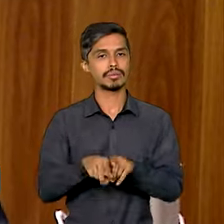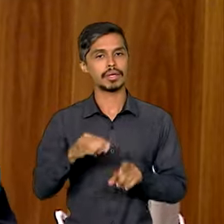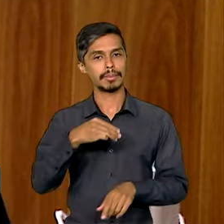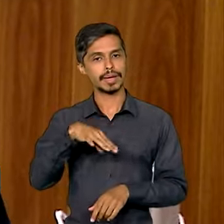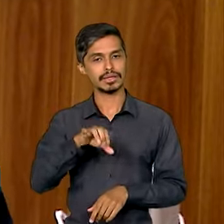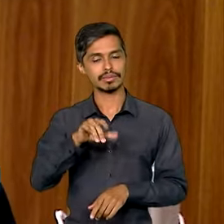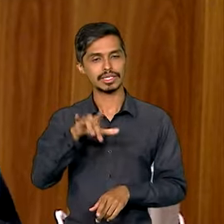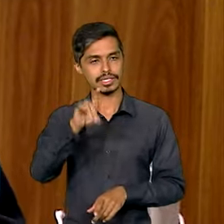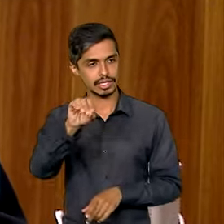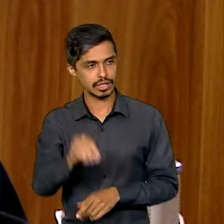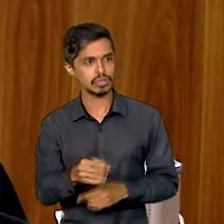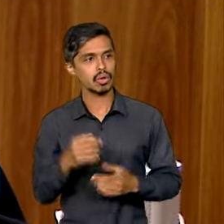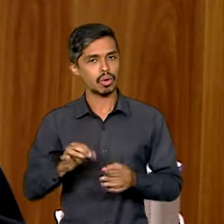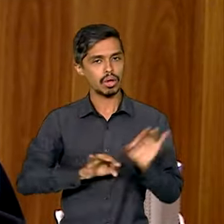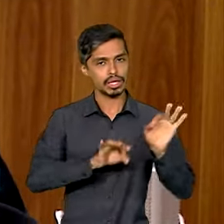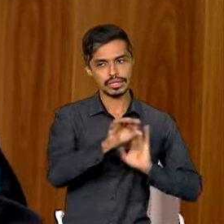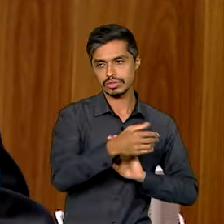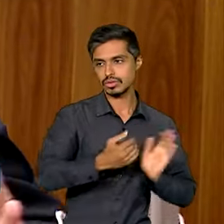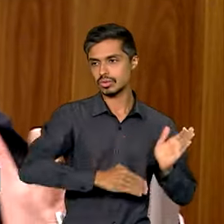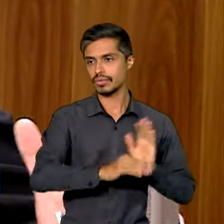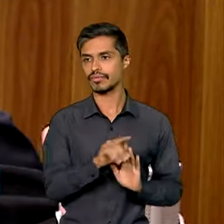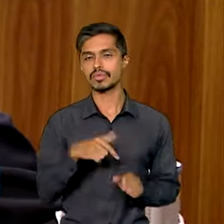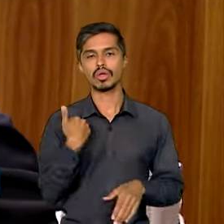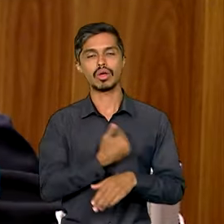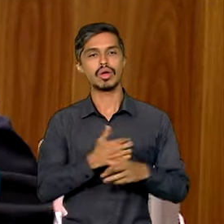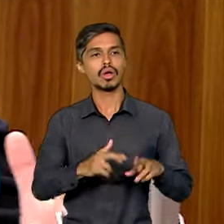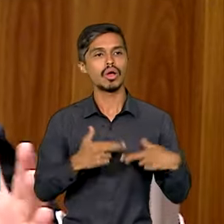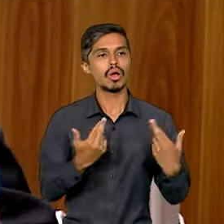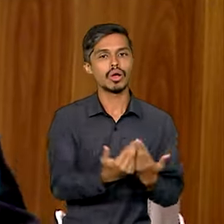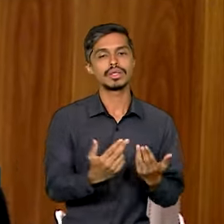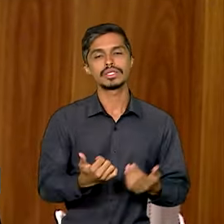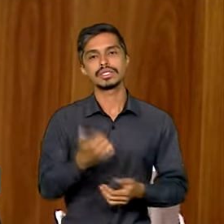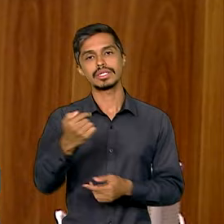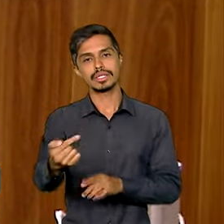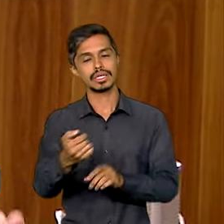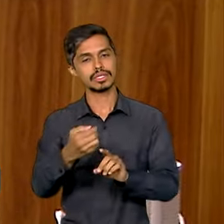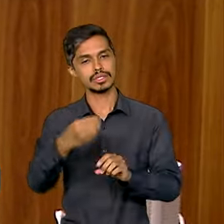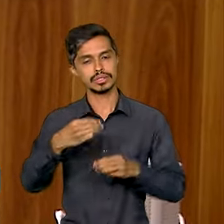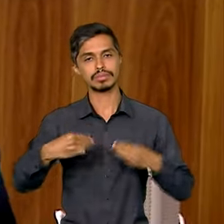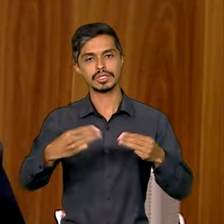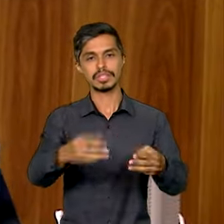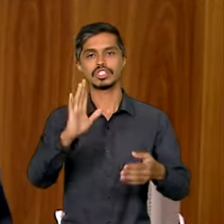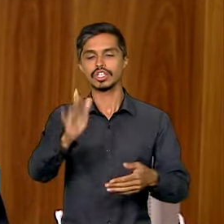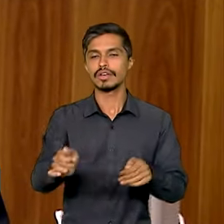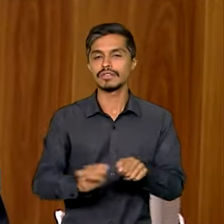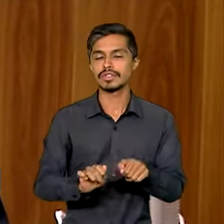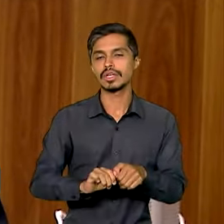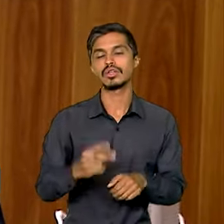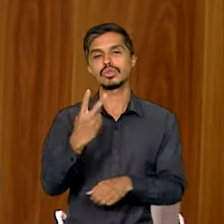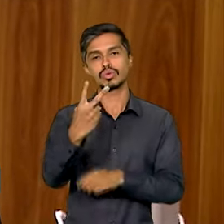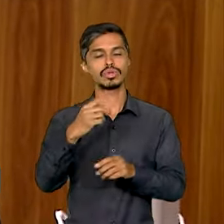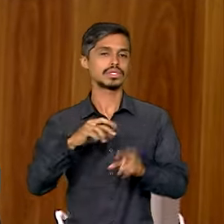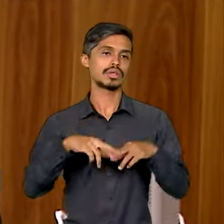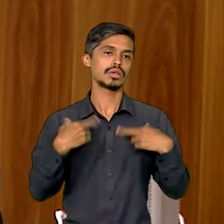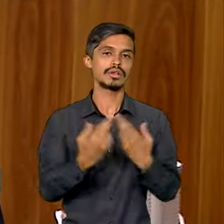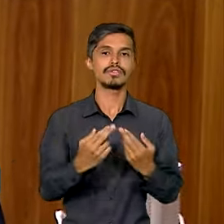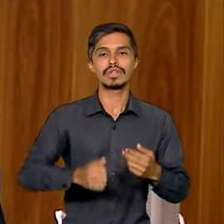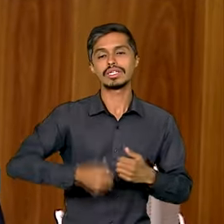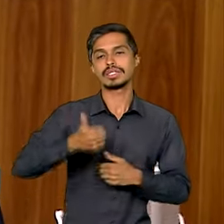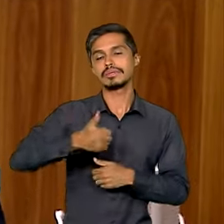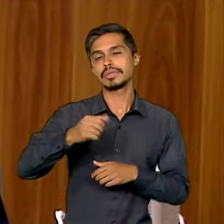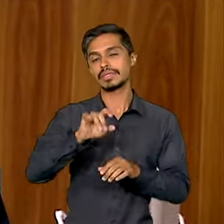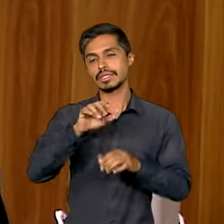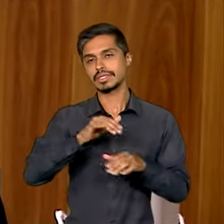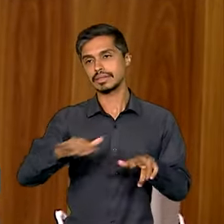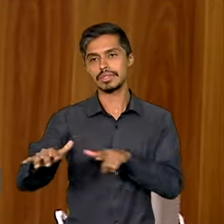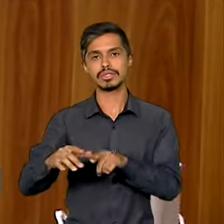Então, o que é que nós estamos fazendo? Nós já estamos reunindo esses 17 ministérios, já fizemos 2 reuniões, vamos fazer uma agora na primeira semana de